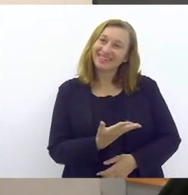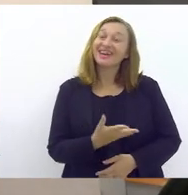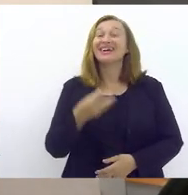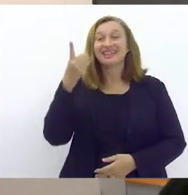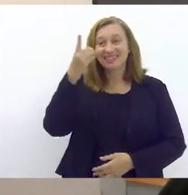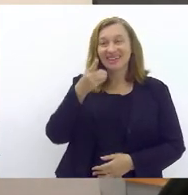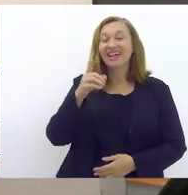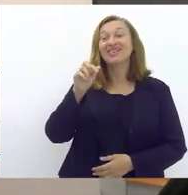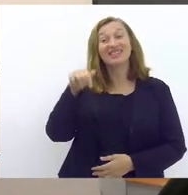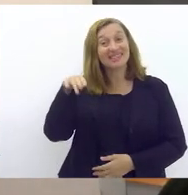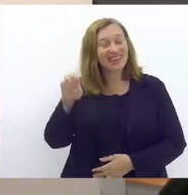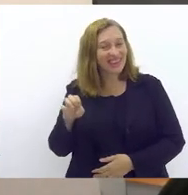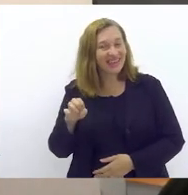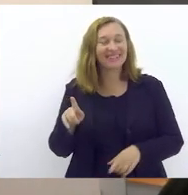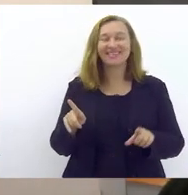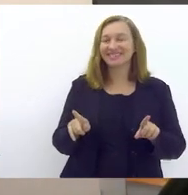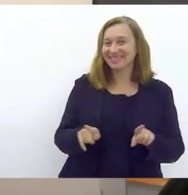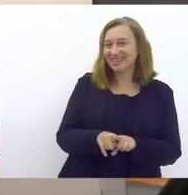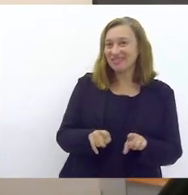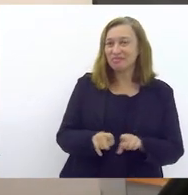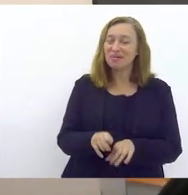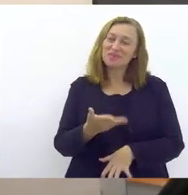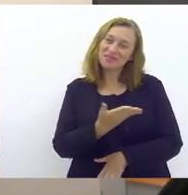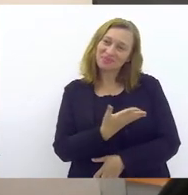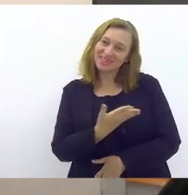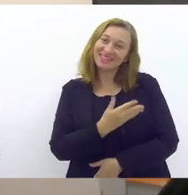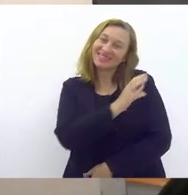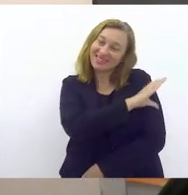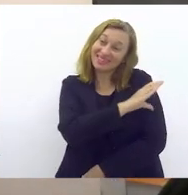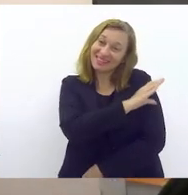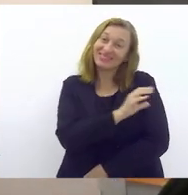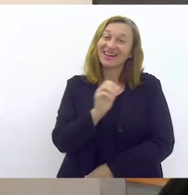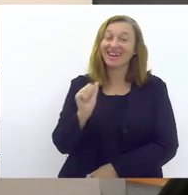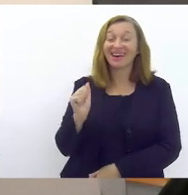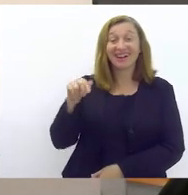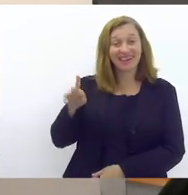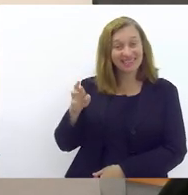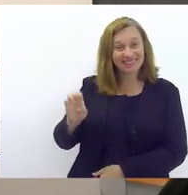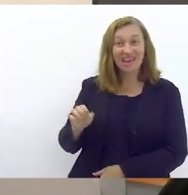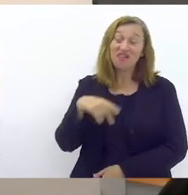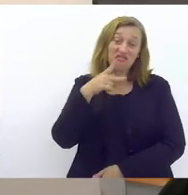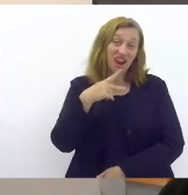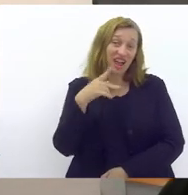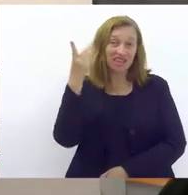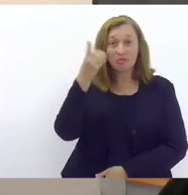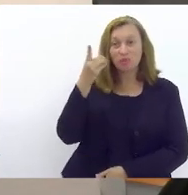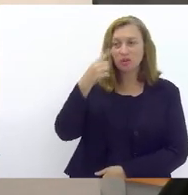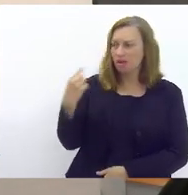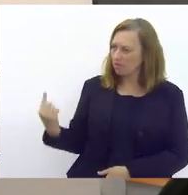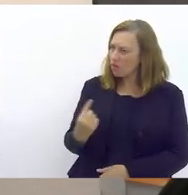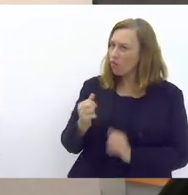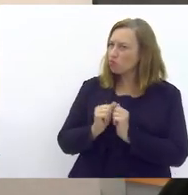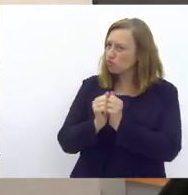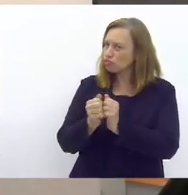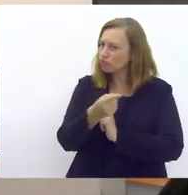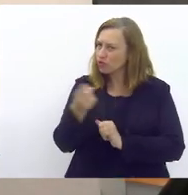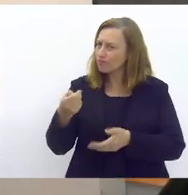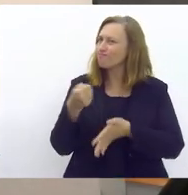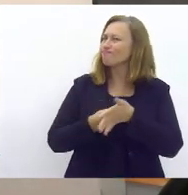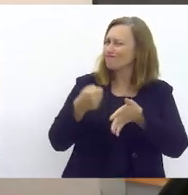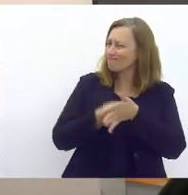Luciene, professora Luciene, e a minha conterrânea aqui de Campos também, a Ângela. Dizer, deputado, que eu venho fazer coro a vocês nessa